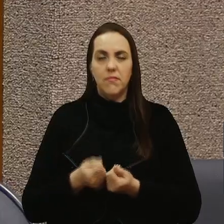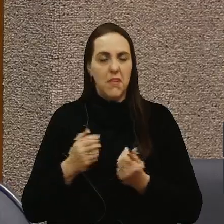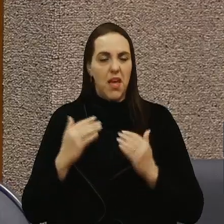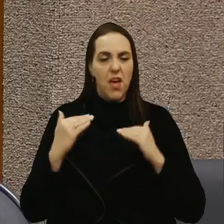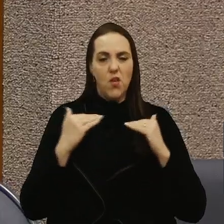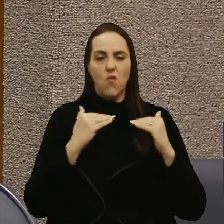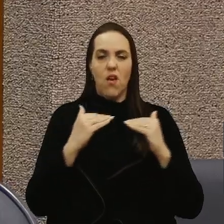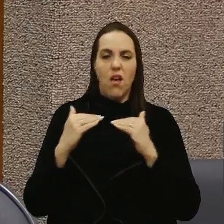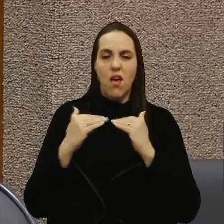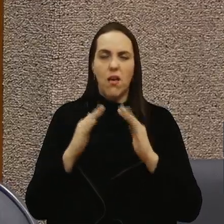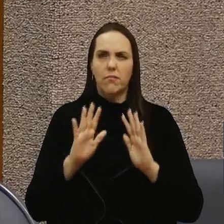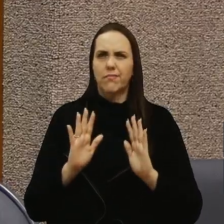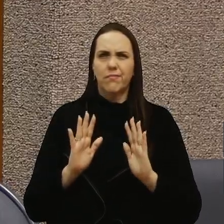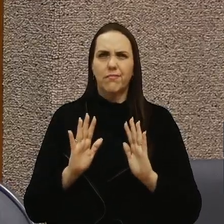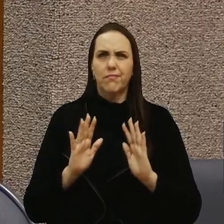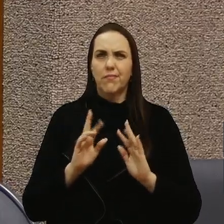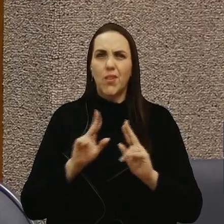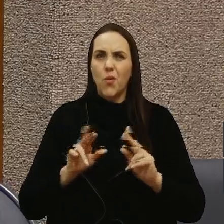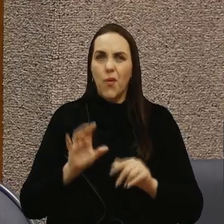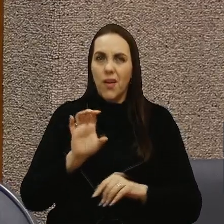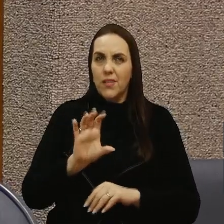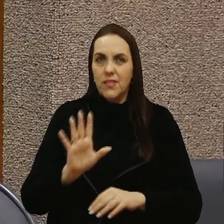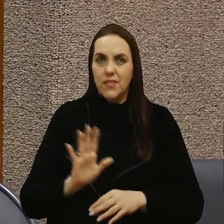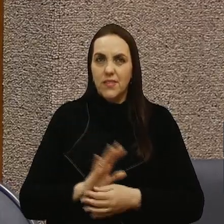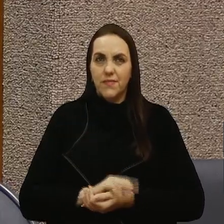igualdade, não sei o quê, não é assim.